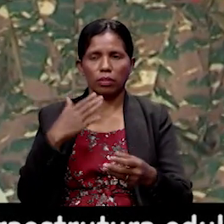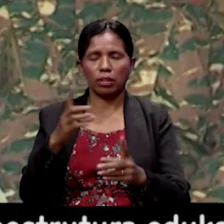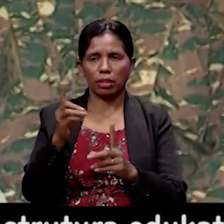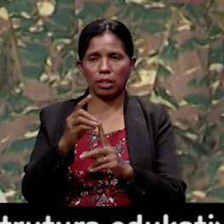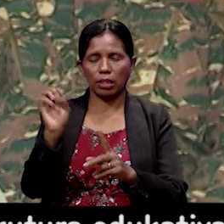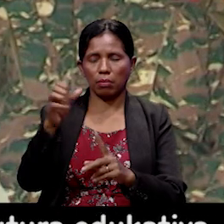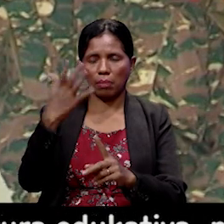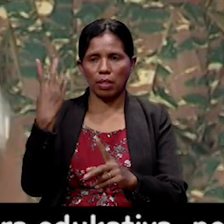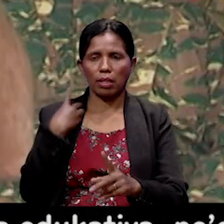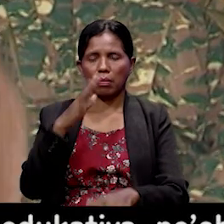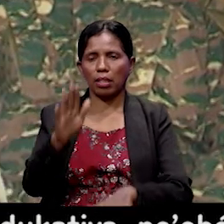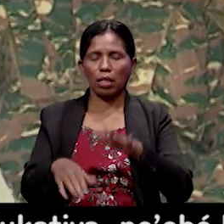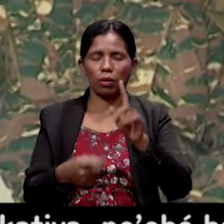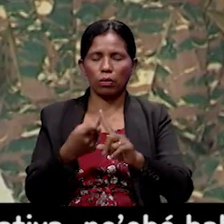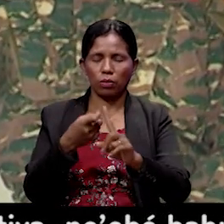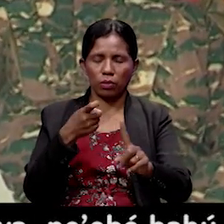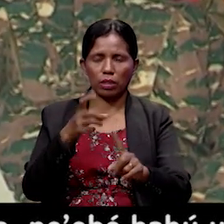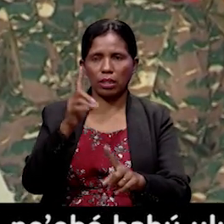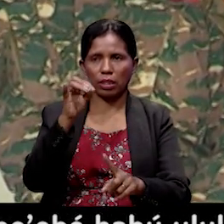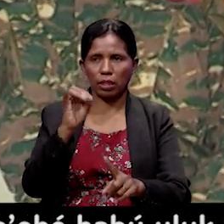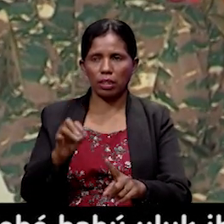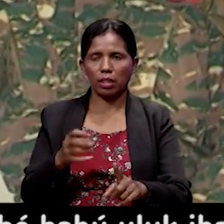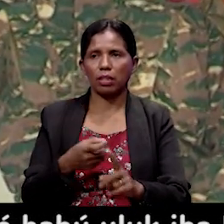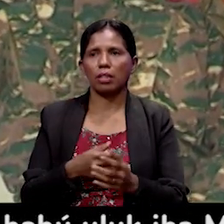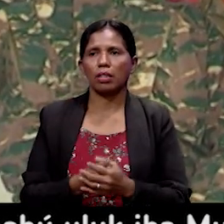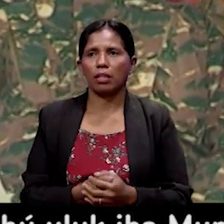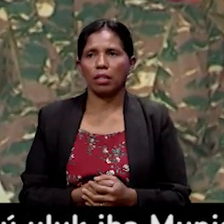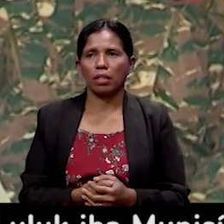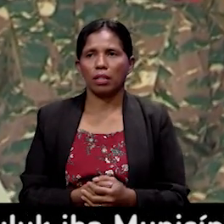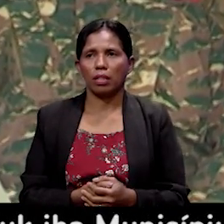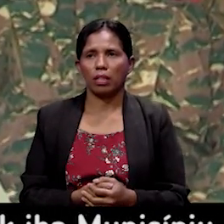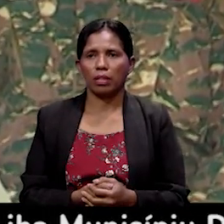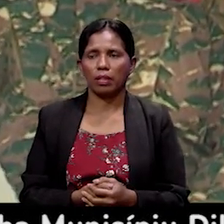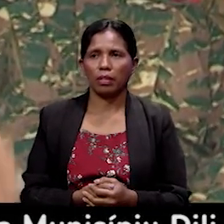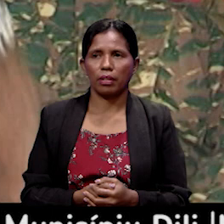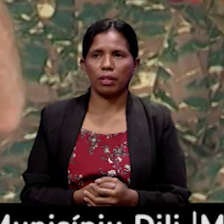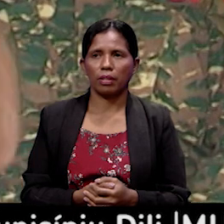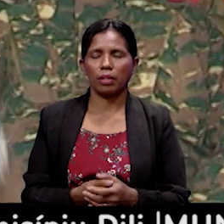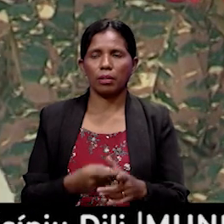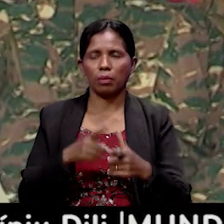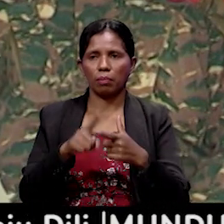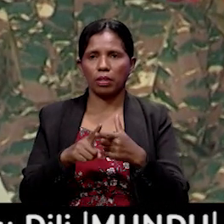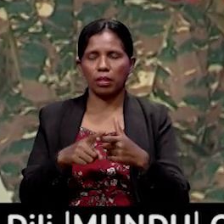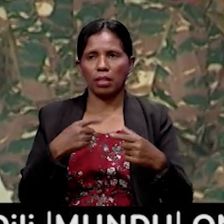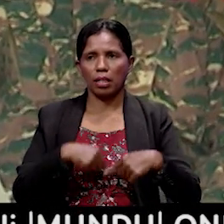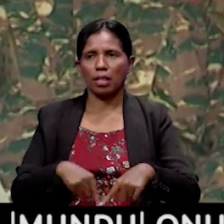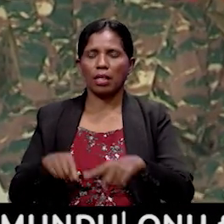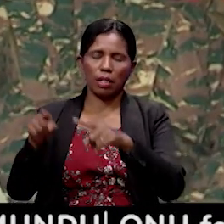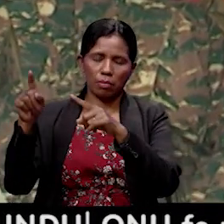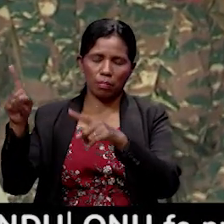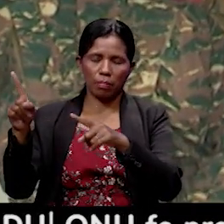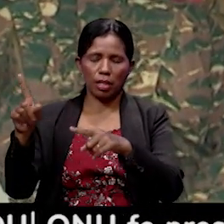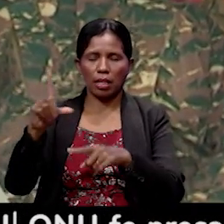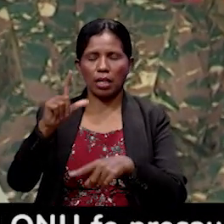se dili, li eu se palapasso, ne ba ne maga comando o personal UDT em nia, e depois ba la clo, ne ba ne